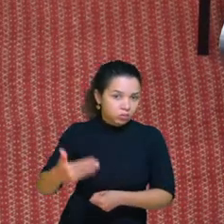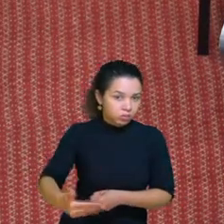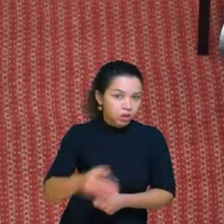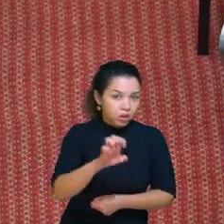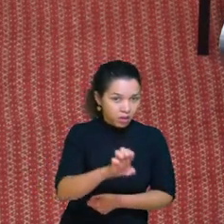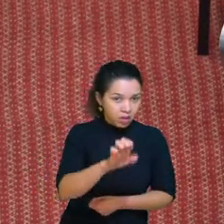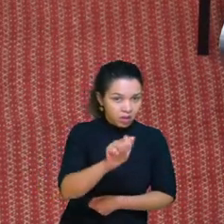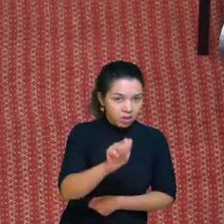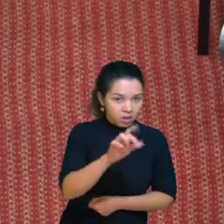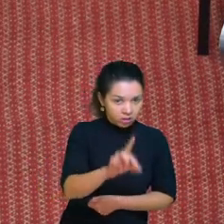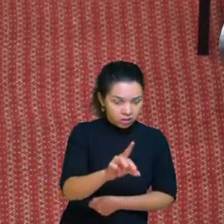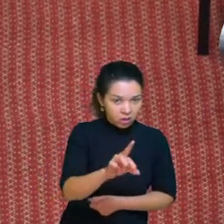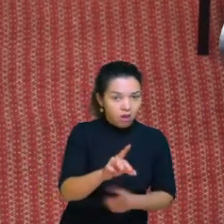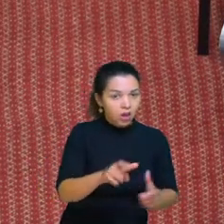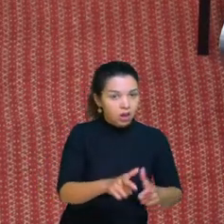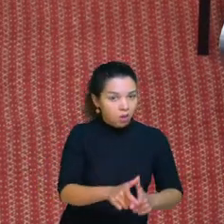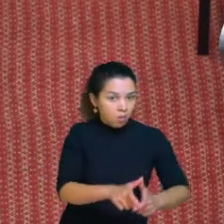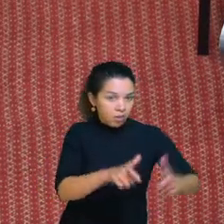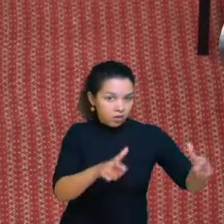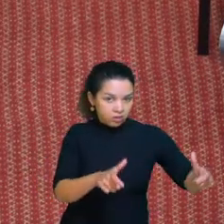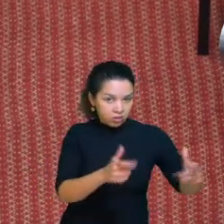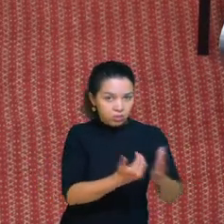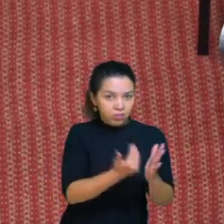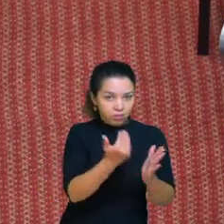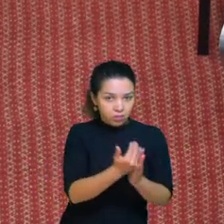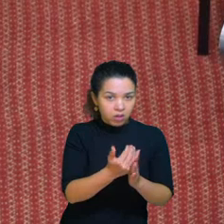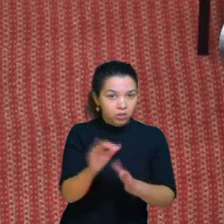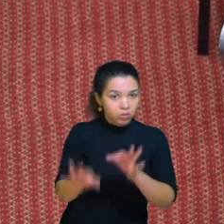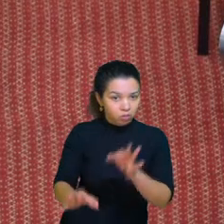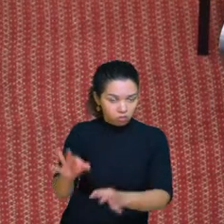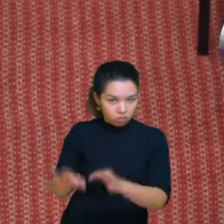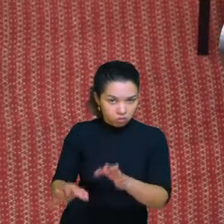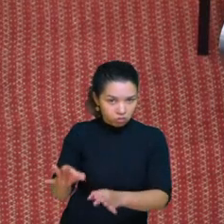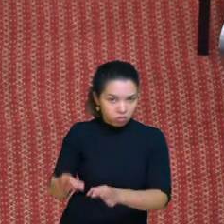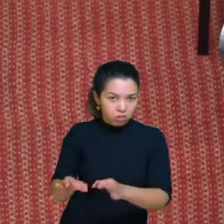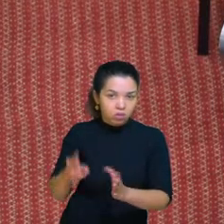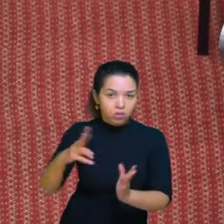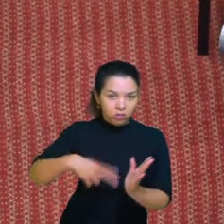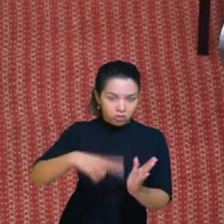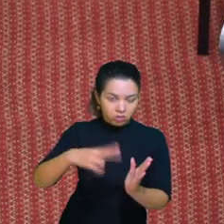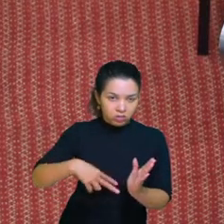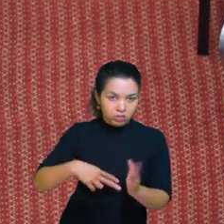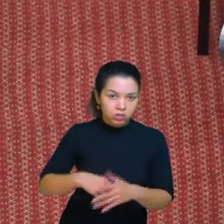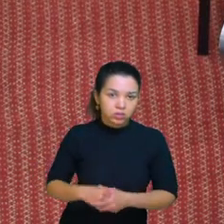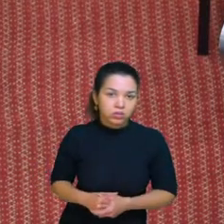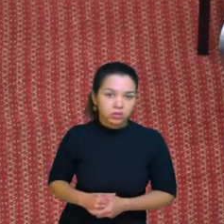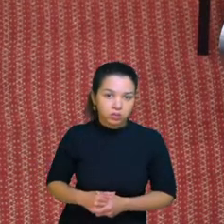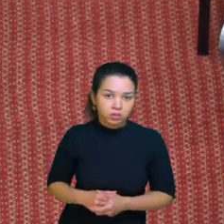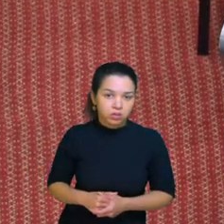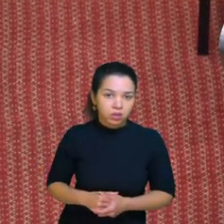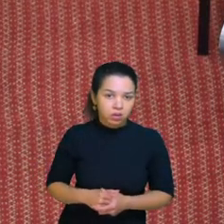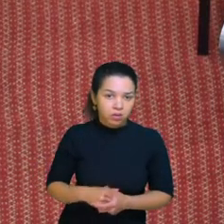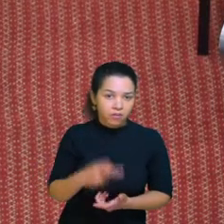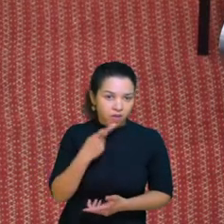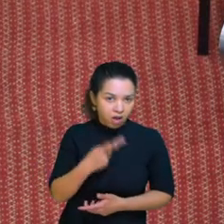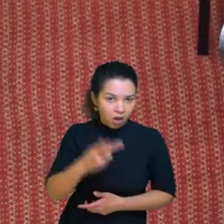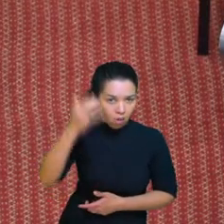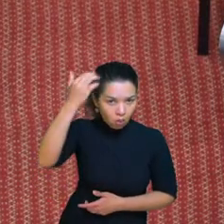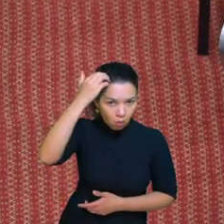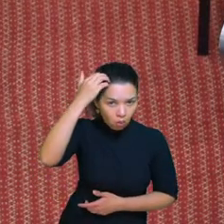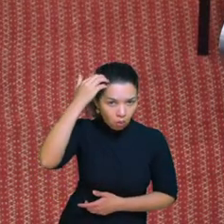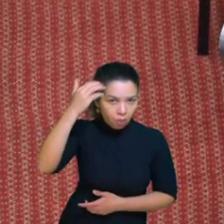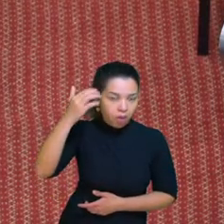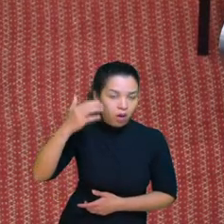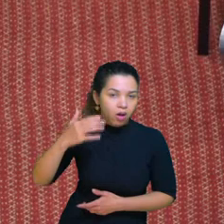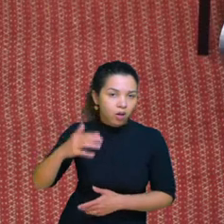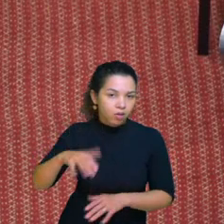aumentou mais e depois o julgamento fica do leitor eu acho que talvez isso pra dar não é a achar culpado você então toda a culpa da formação agora